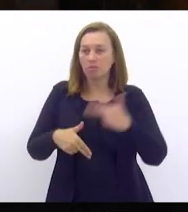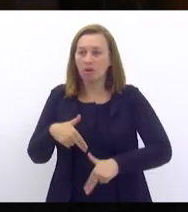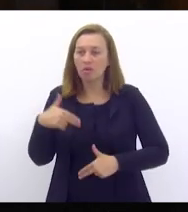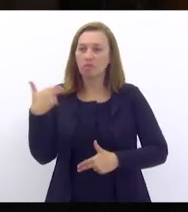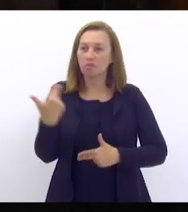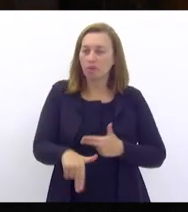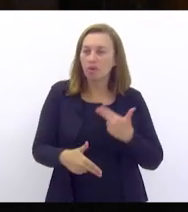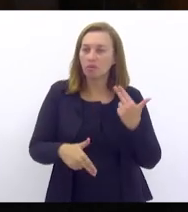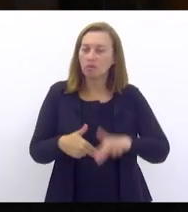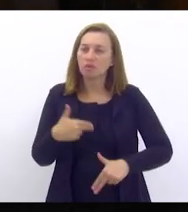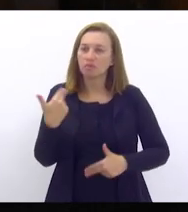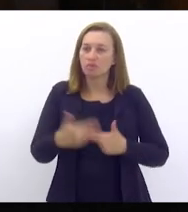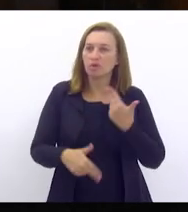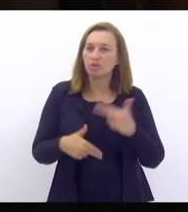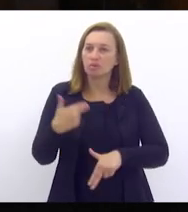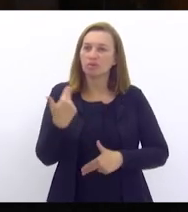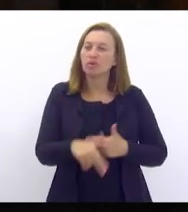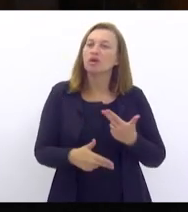contemporaneidade,